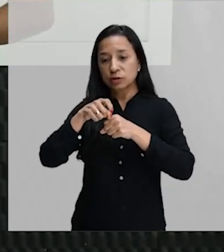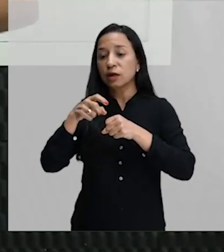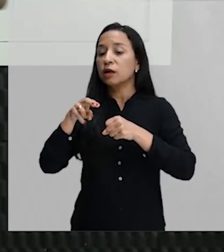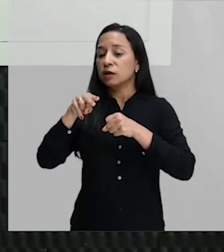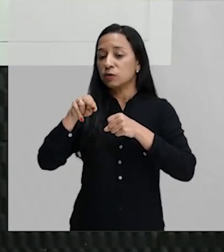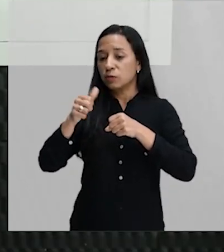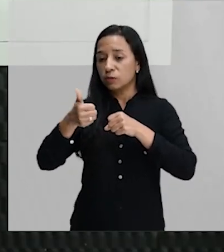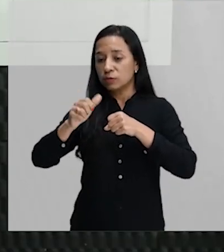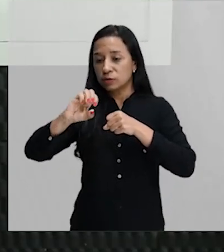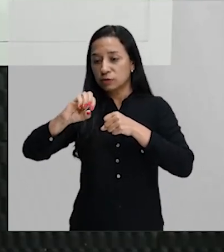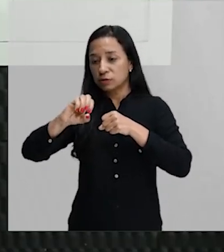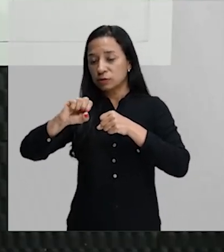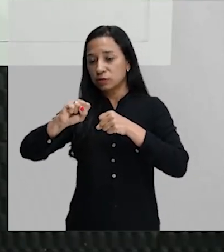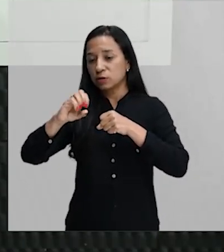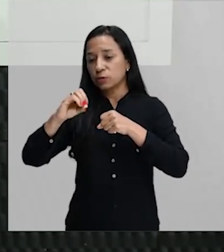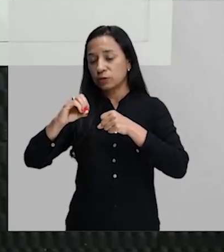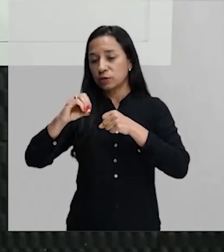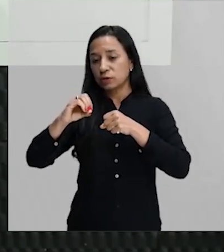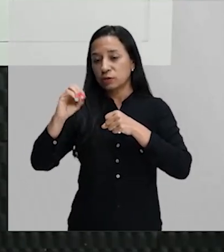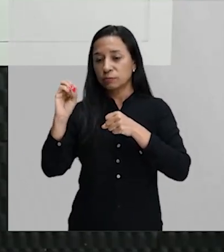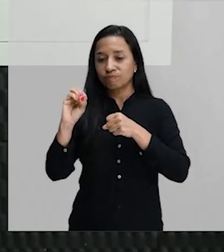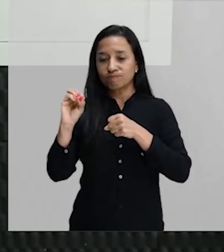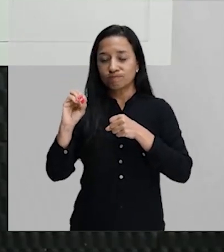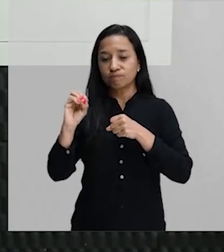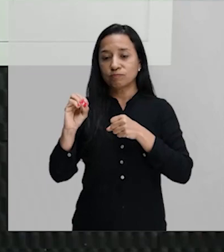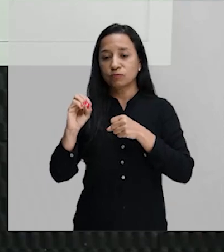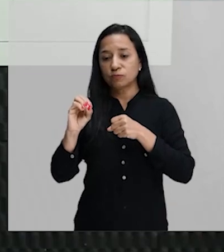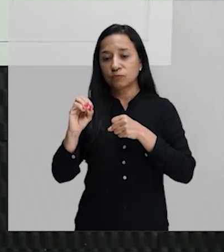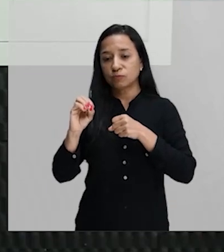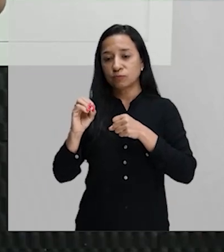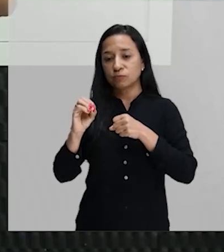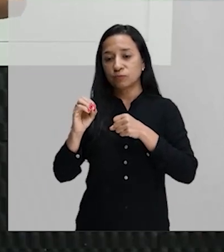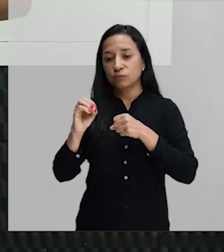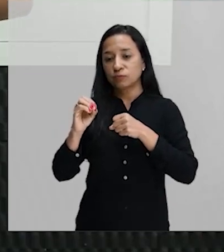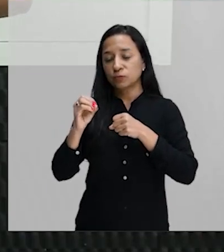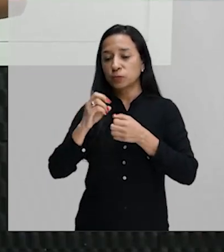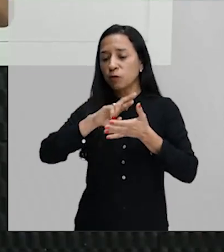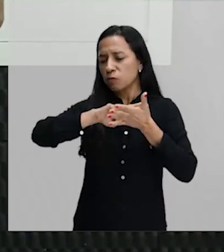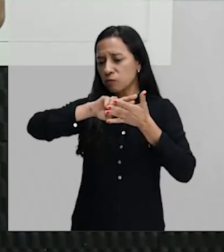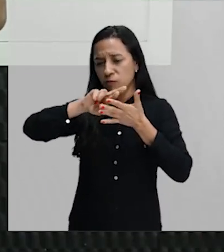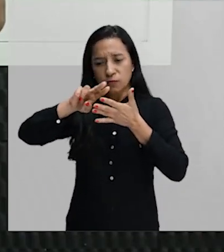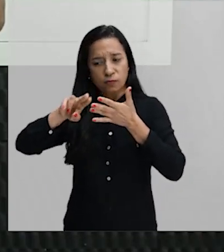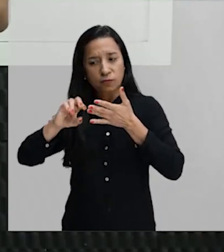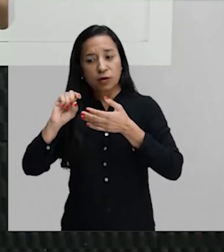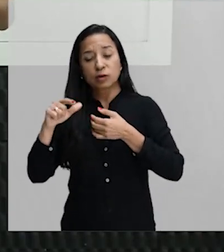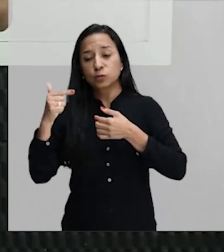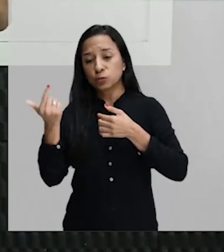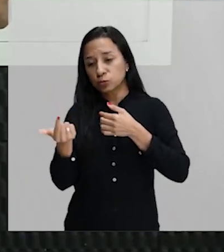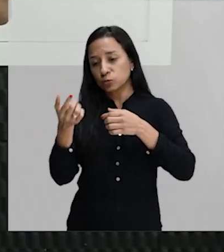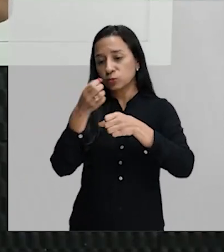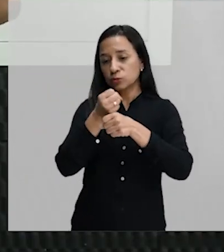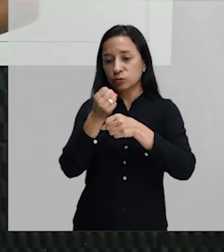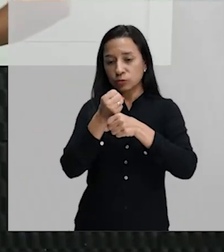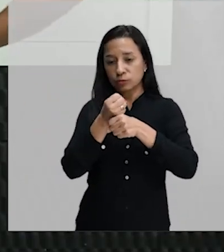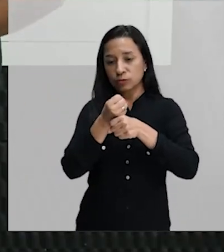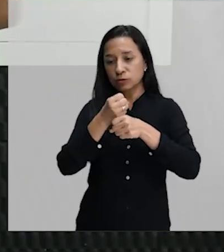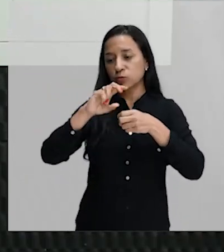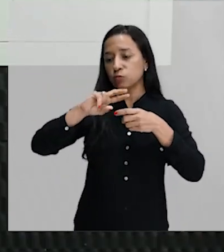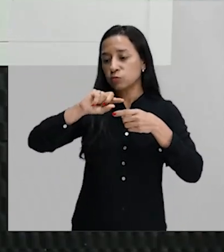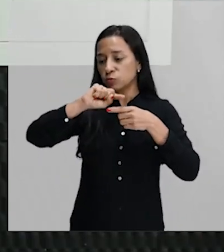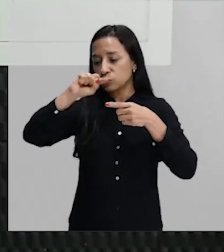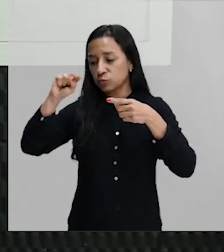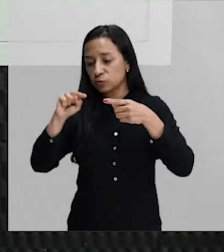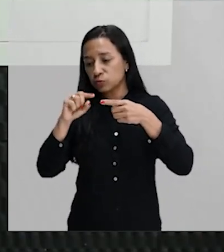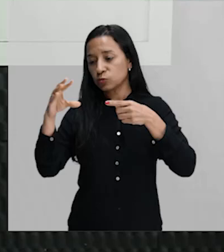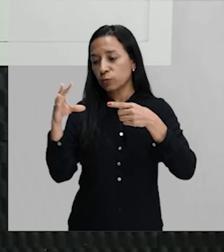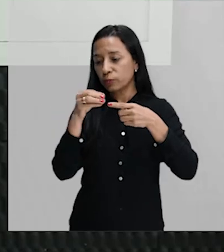graus. Assim como 120 e 60, assim como 150 e 30, são ângulos suplementares. O que a